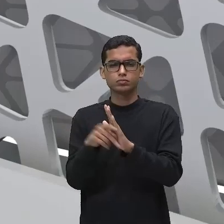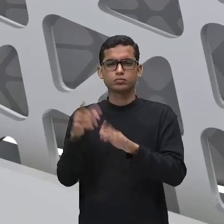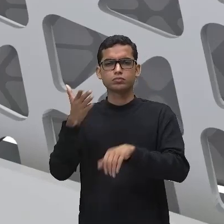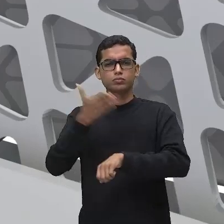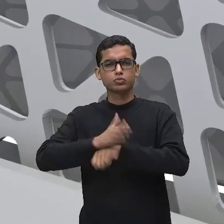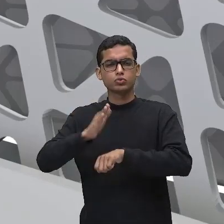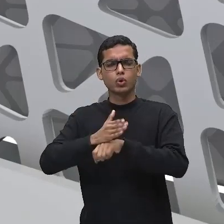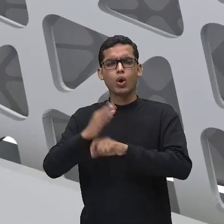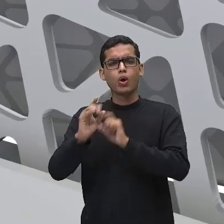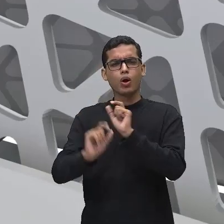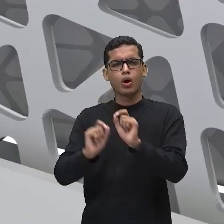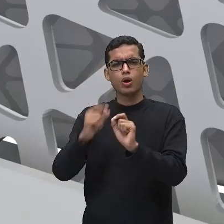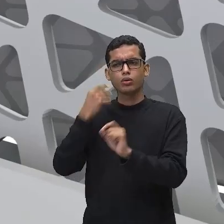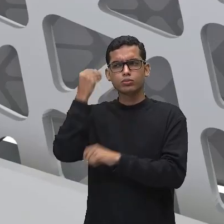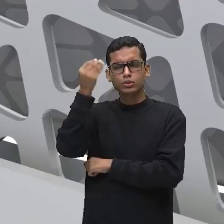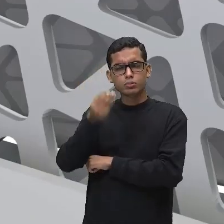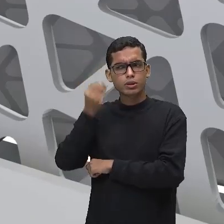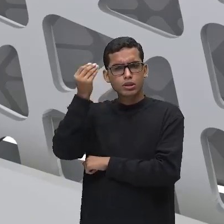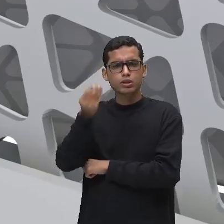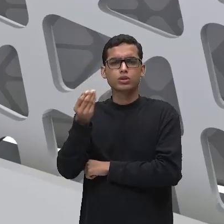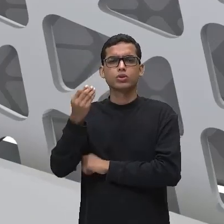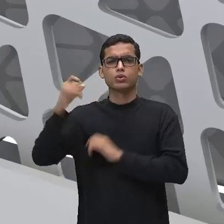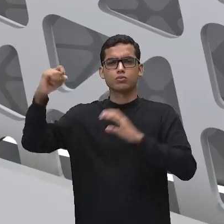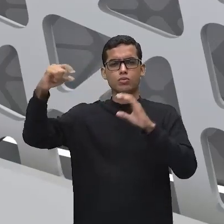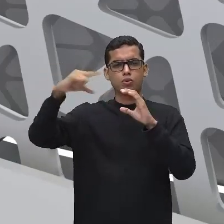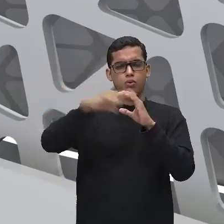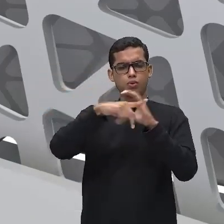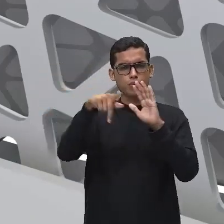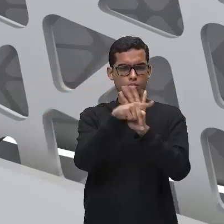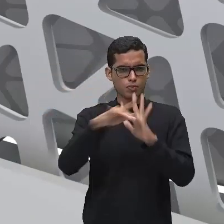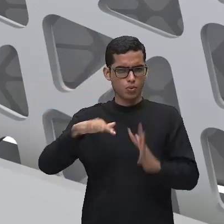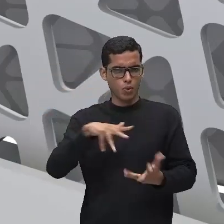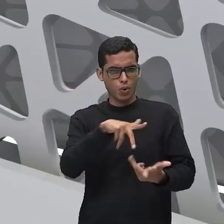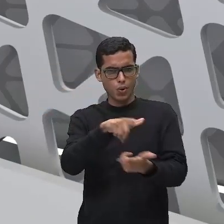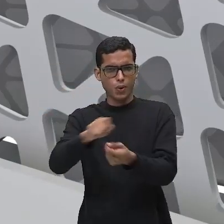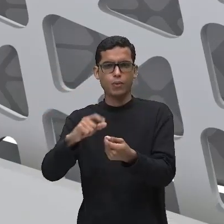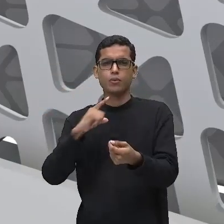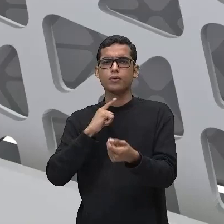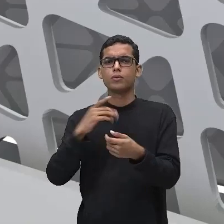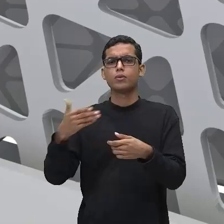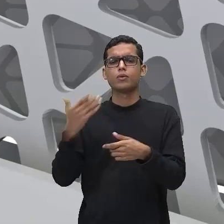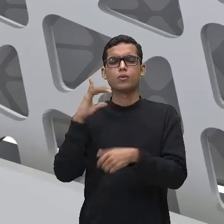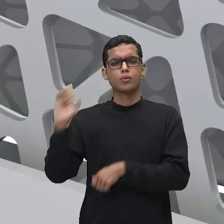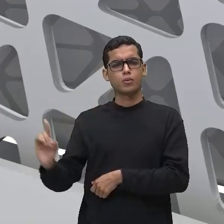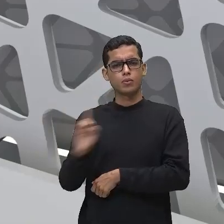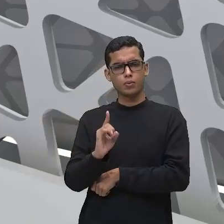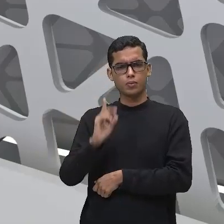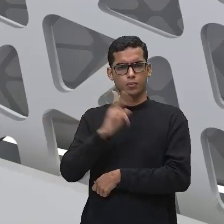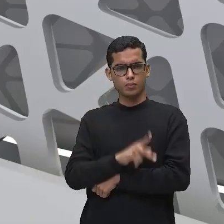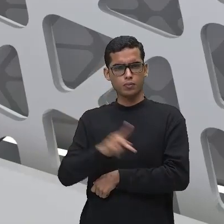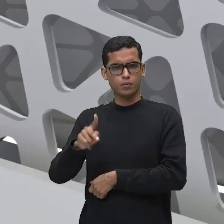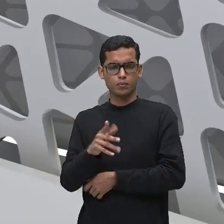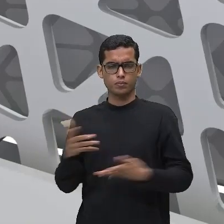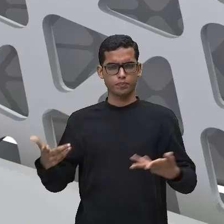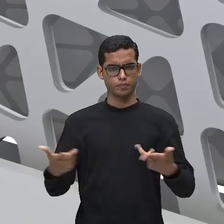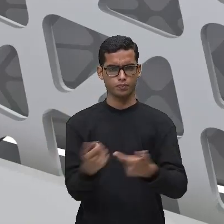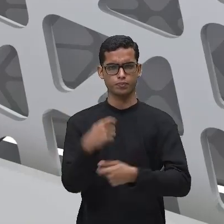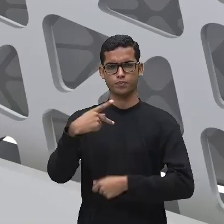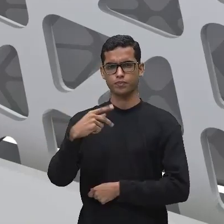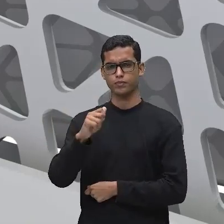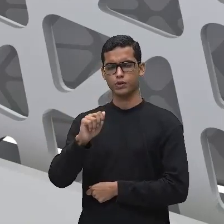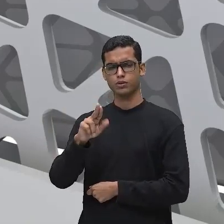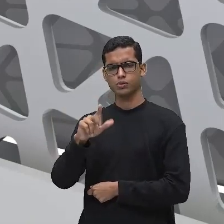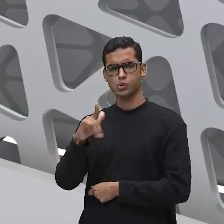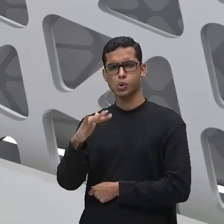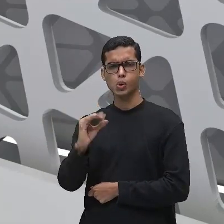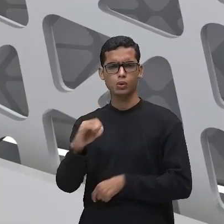do efeito estufa no planeta, com a participação do nosso querido professor Paulo Torre, que